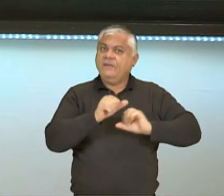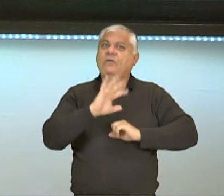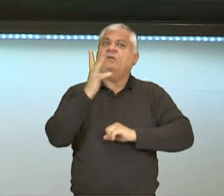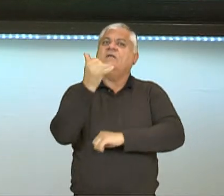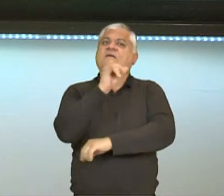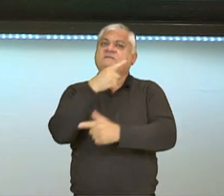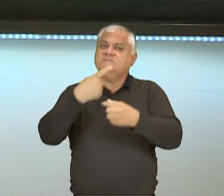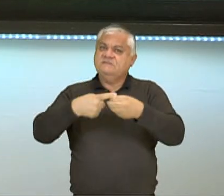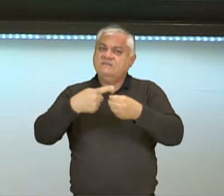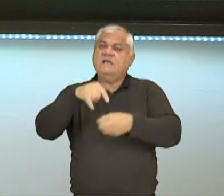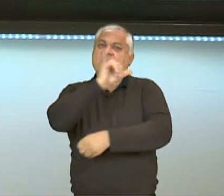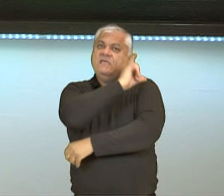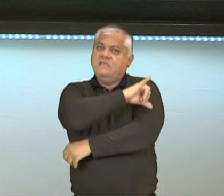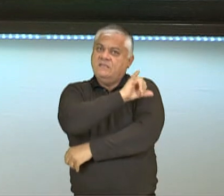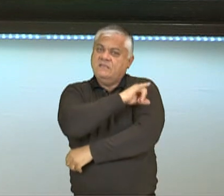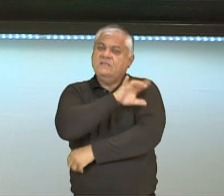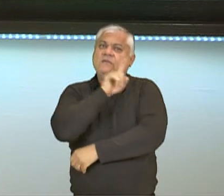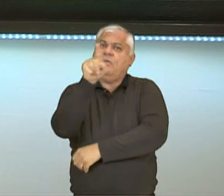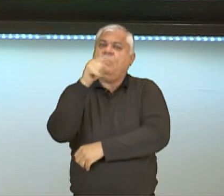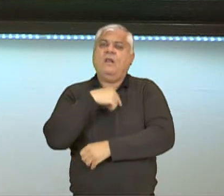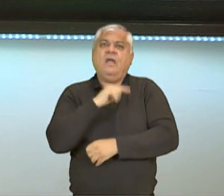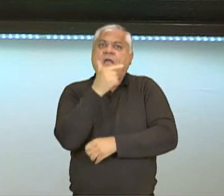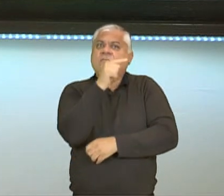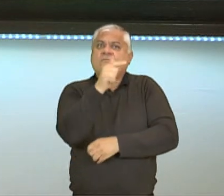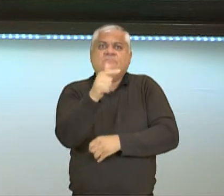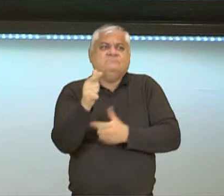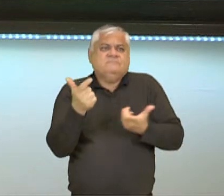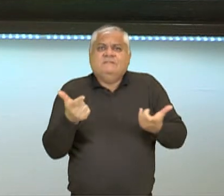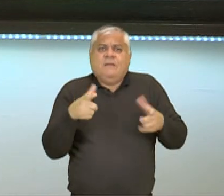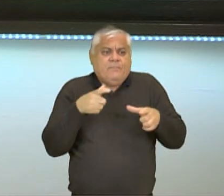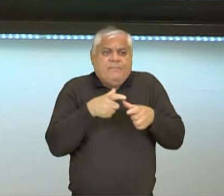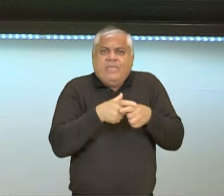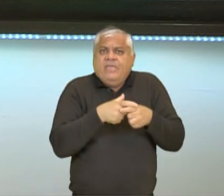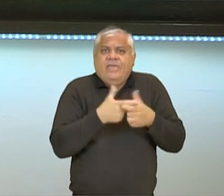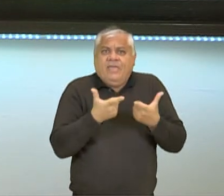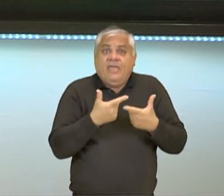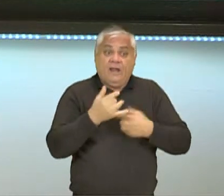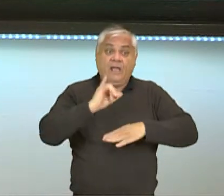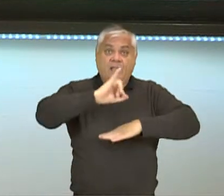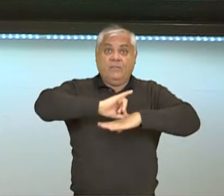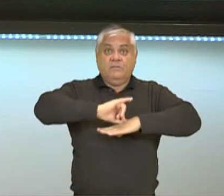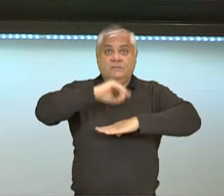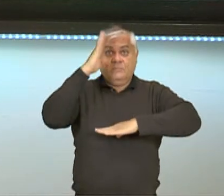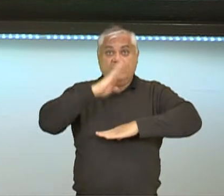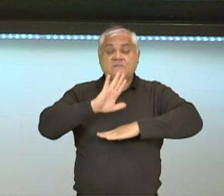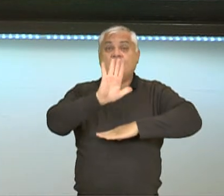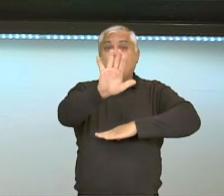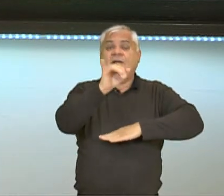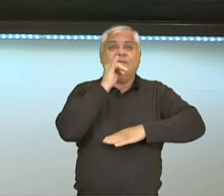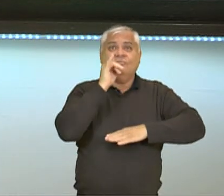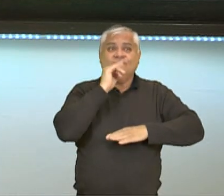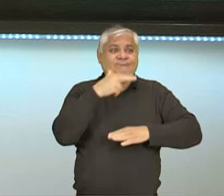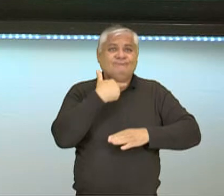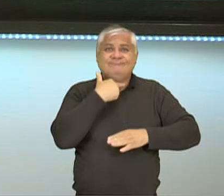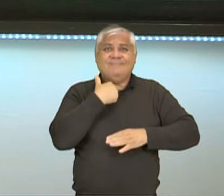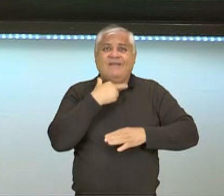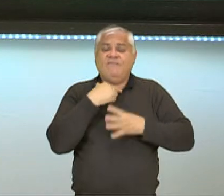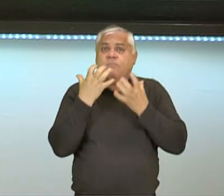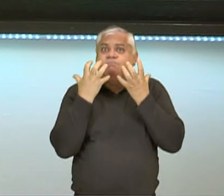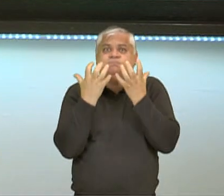Rio de Janeiro. O Rio de Janeiro ele não tinha suporte, apesar de ser a capital do Brasil, ele não tinha suporte para